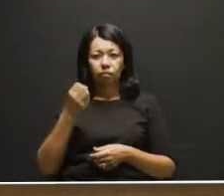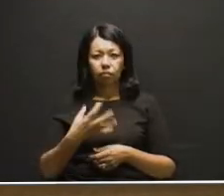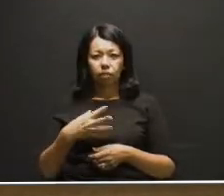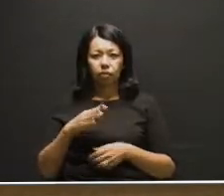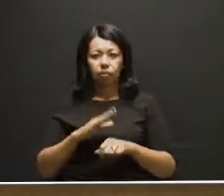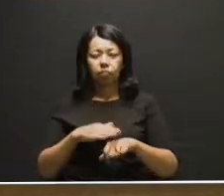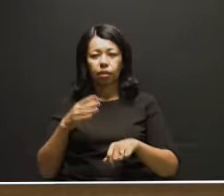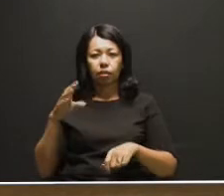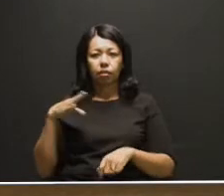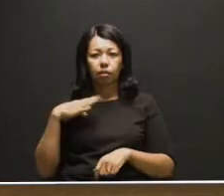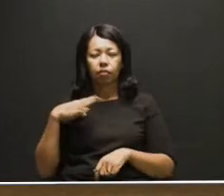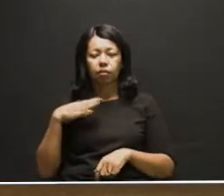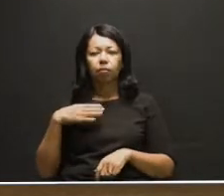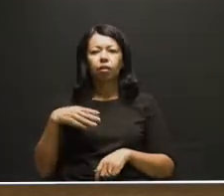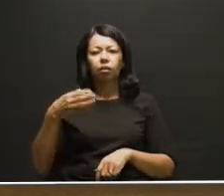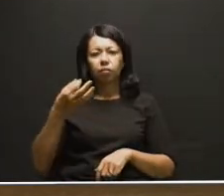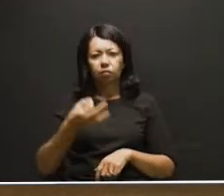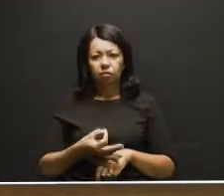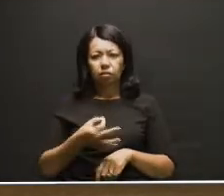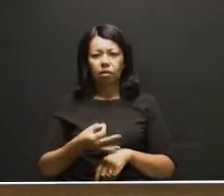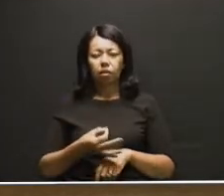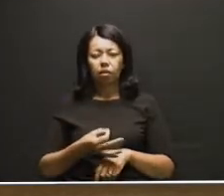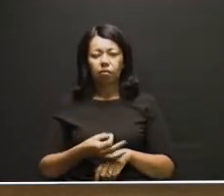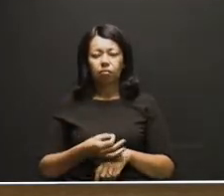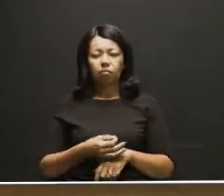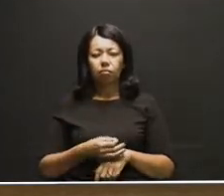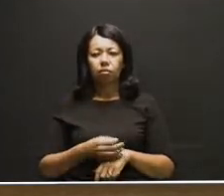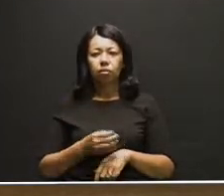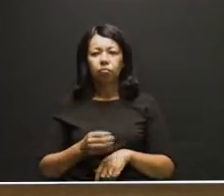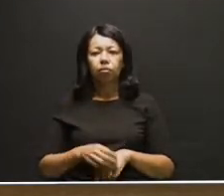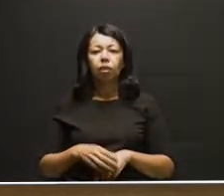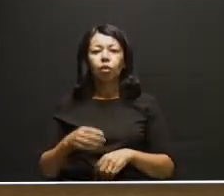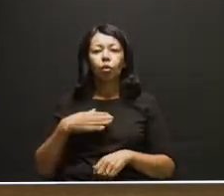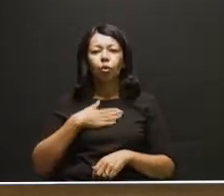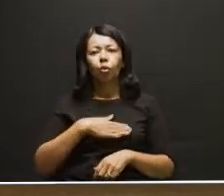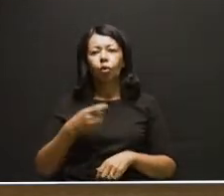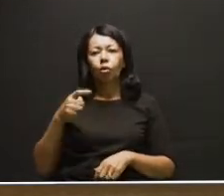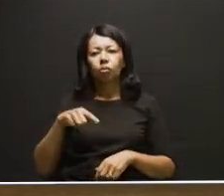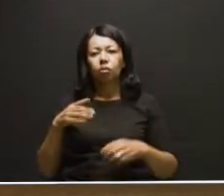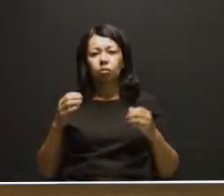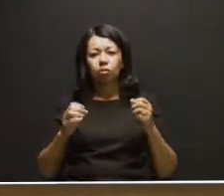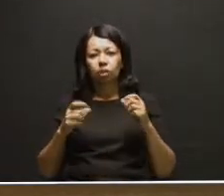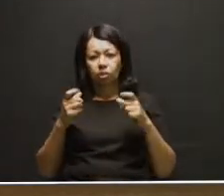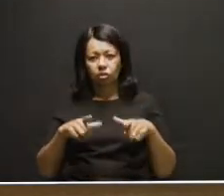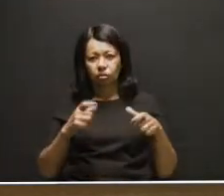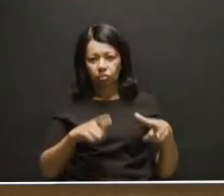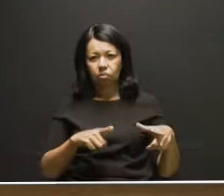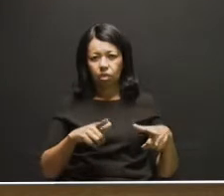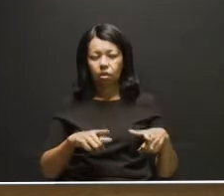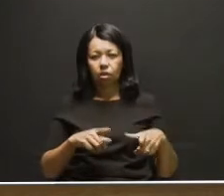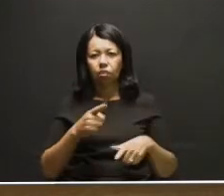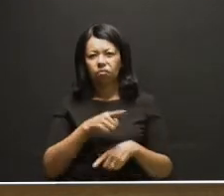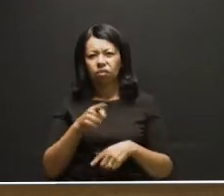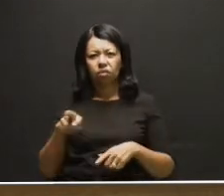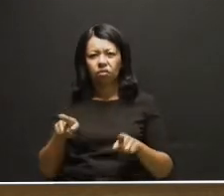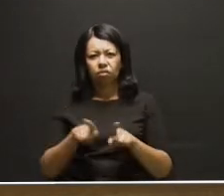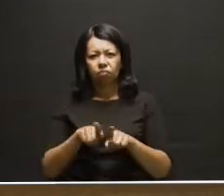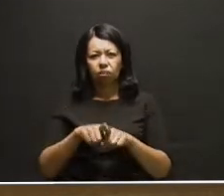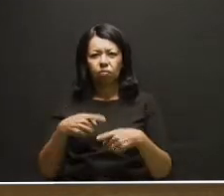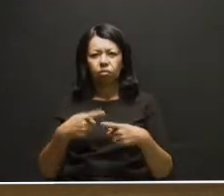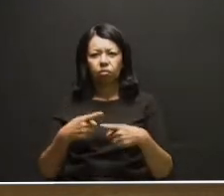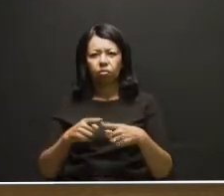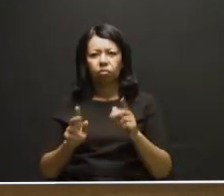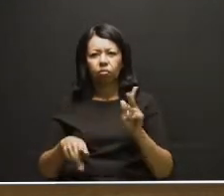sou eu sou apaixonado por esse lugar e tenho certeza que os senhores também porque quando um povo ganha quem ganha